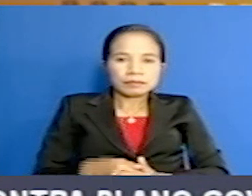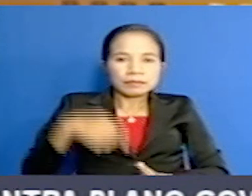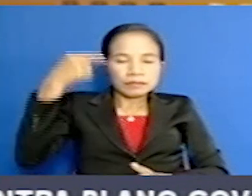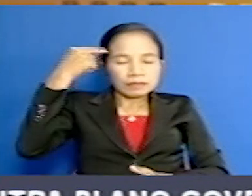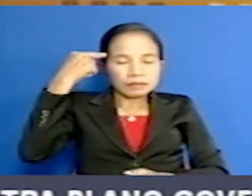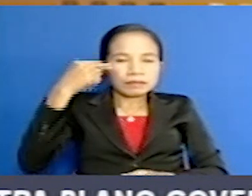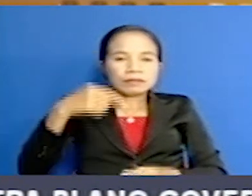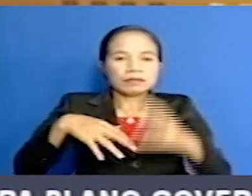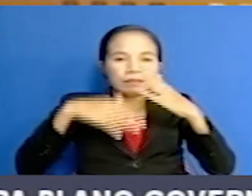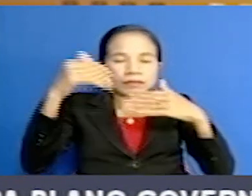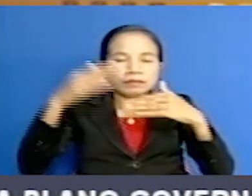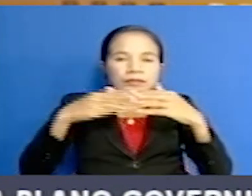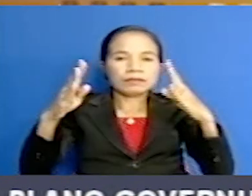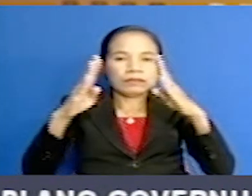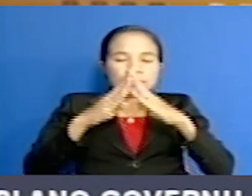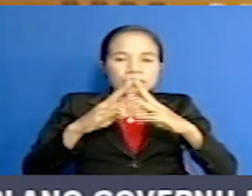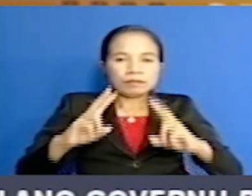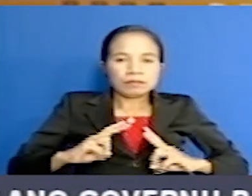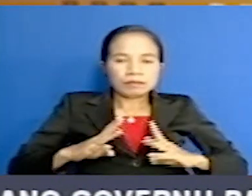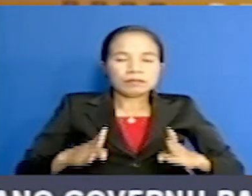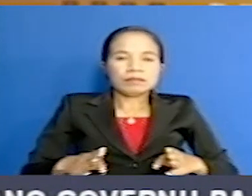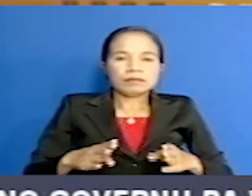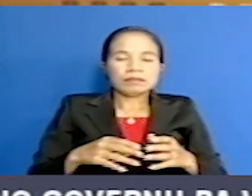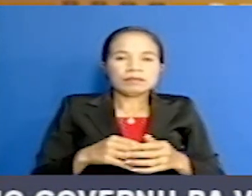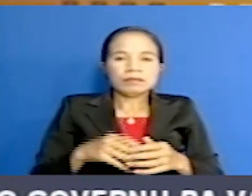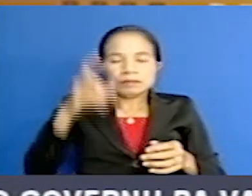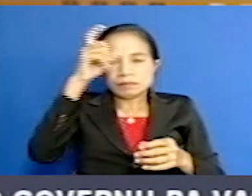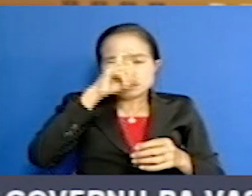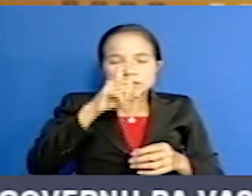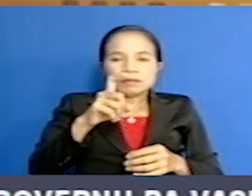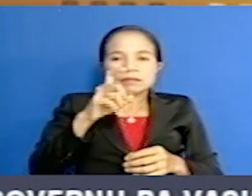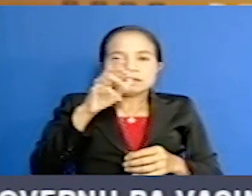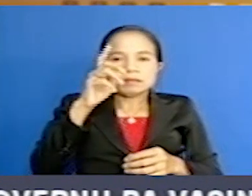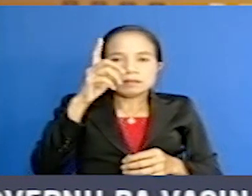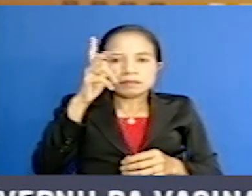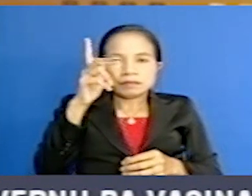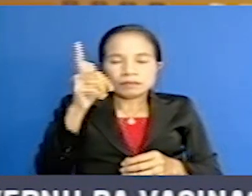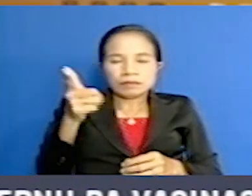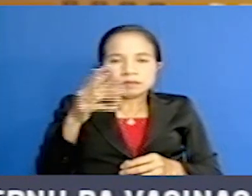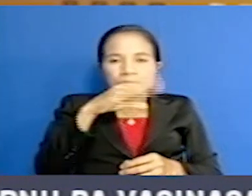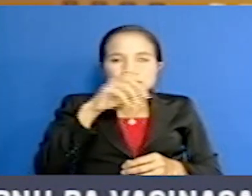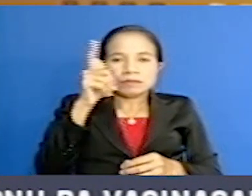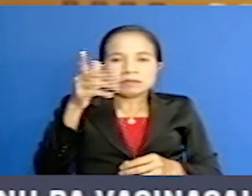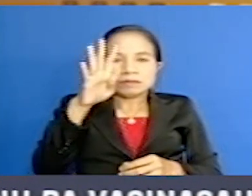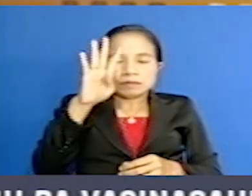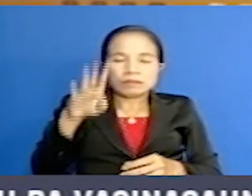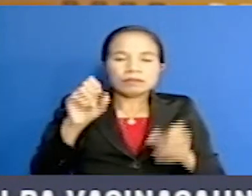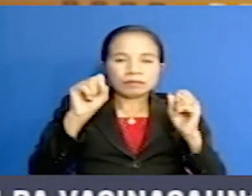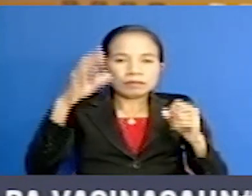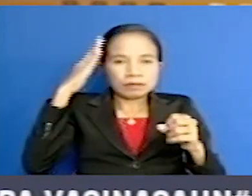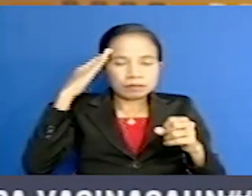Governo construiu uma para veteranos ao grau Rua Nulo to Rua Nulo Resenhati nan hodi bele dignifique a versão